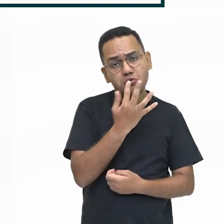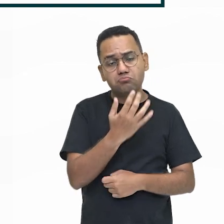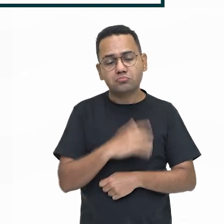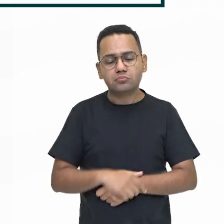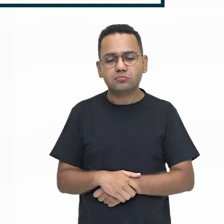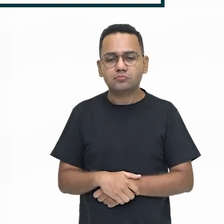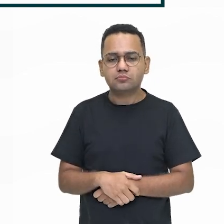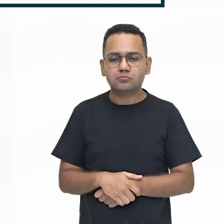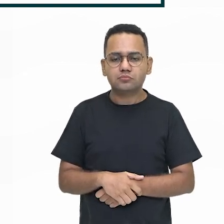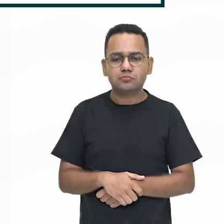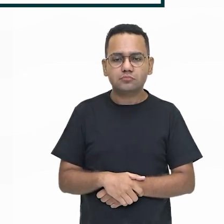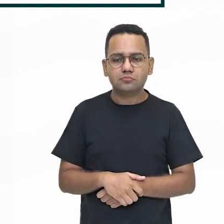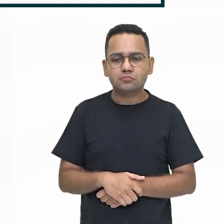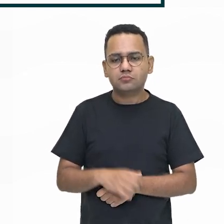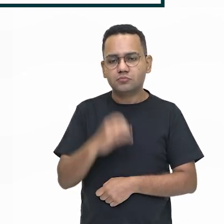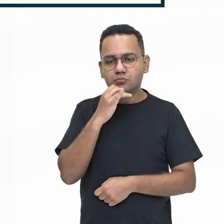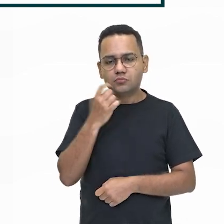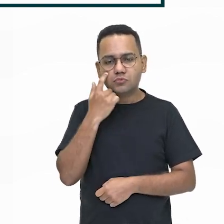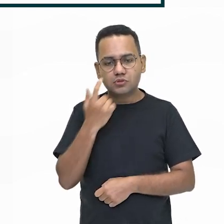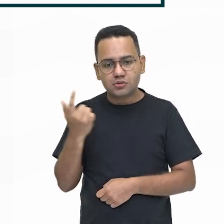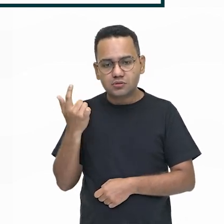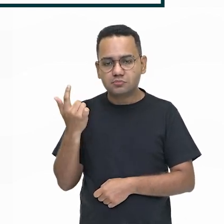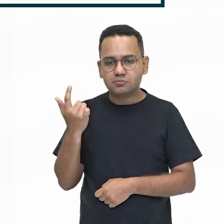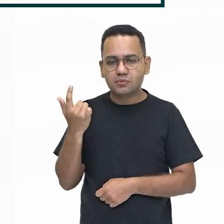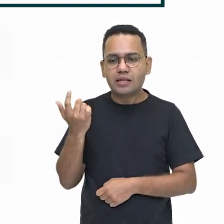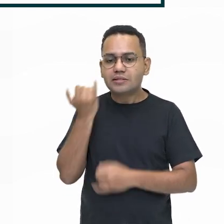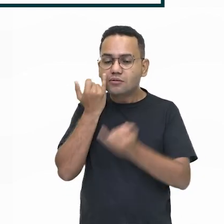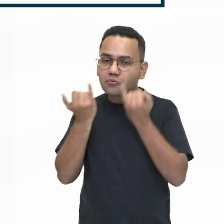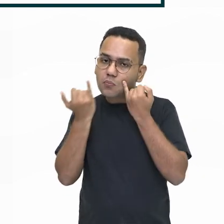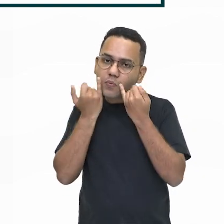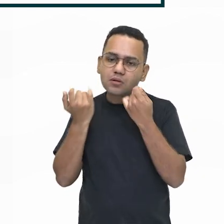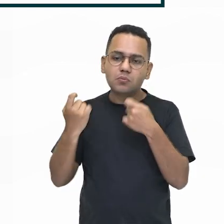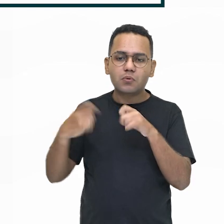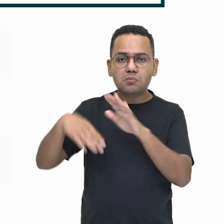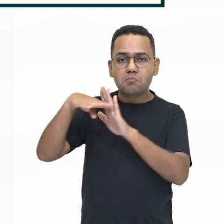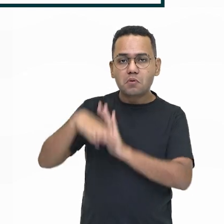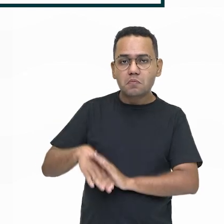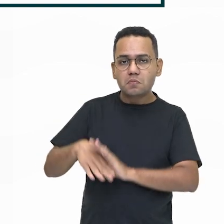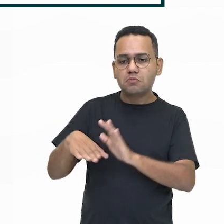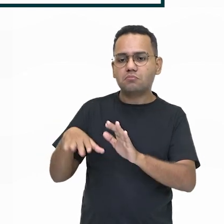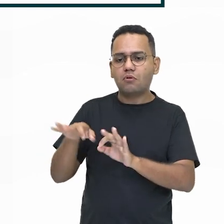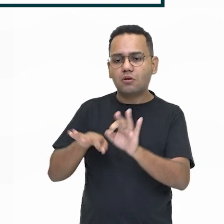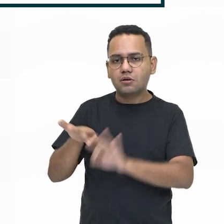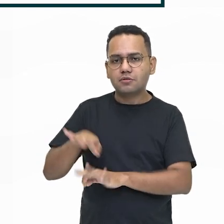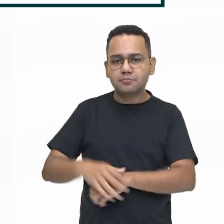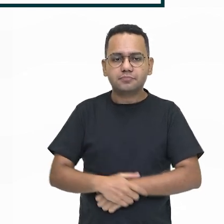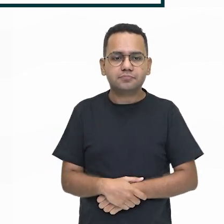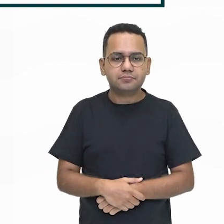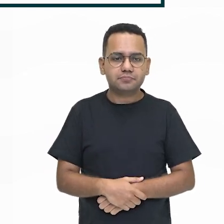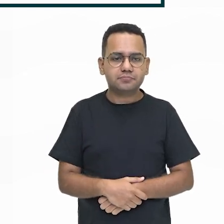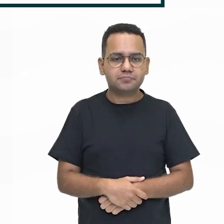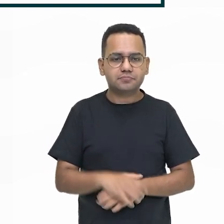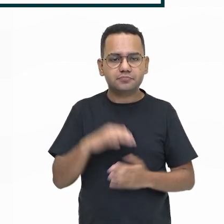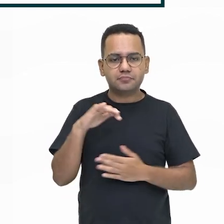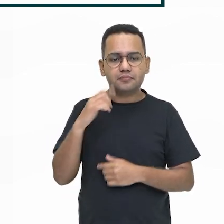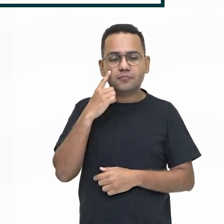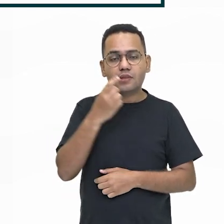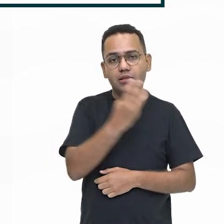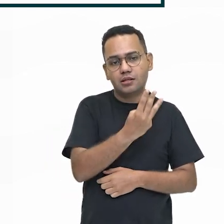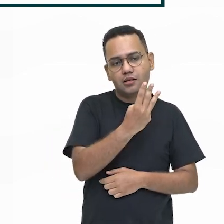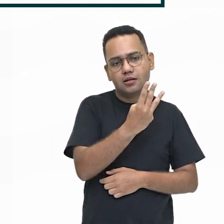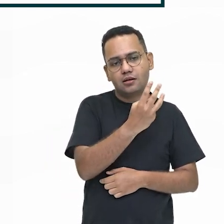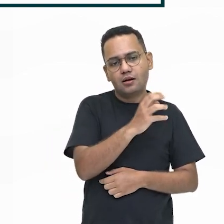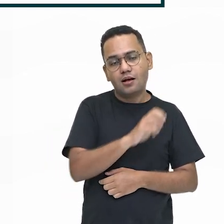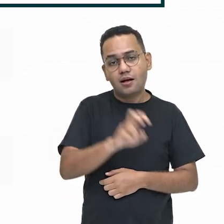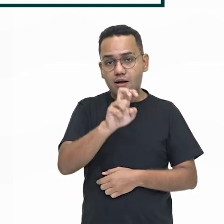frescas, meia xícara de fruta seca ou meia xícara de suco de frutas. Depois, 3 a 5